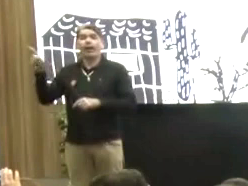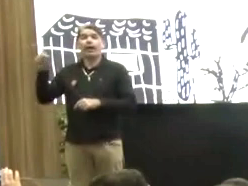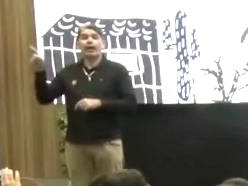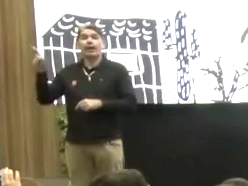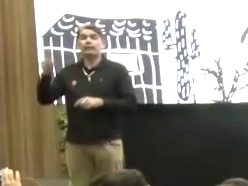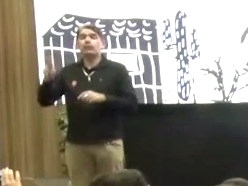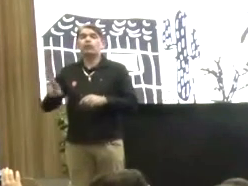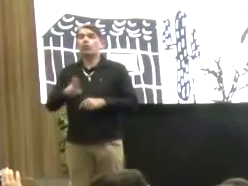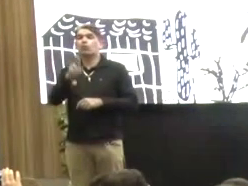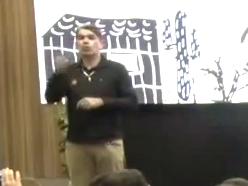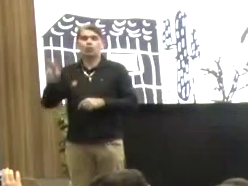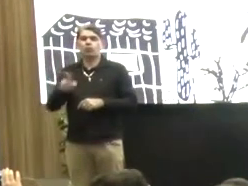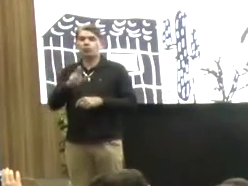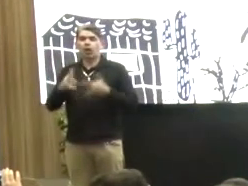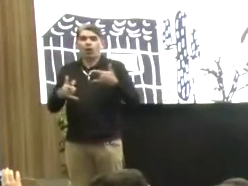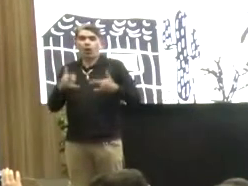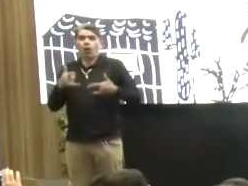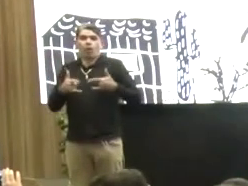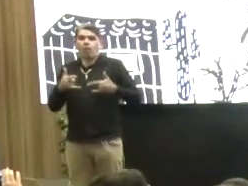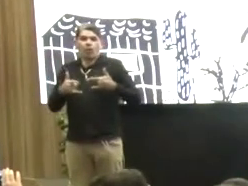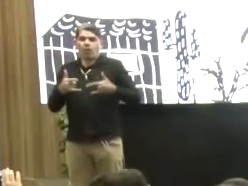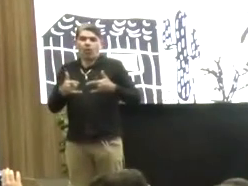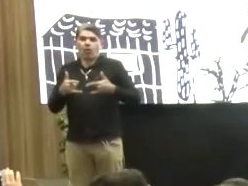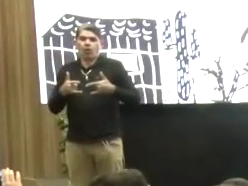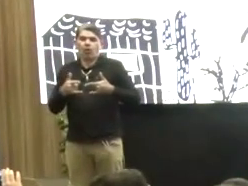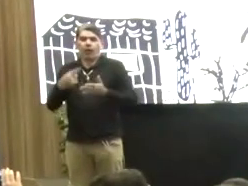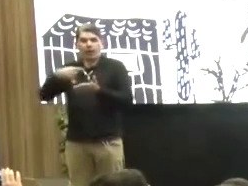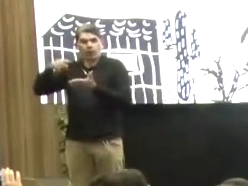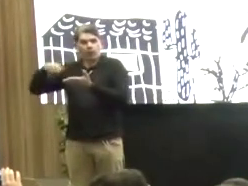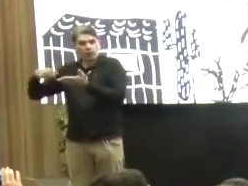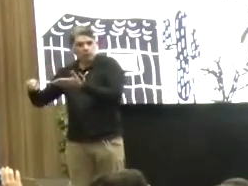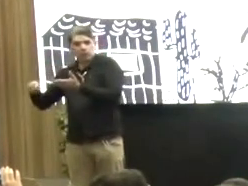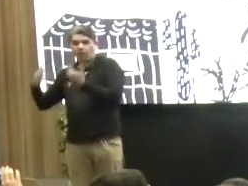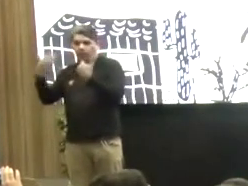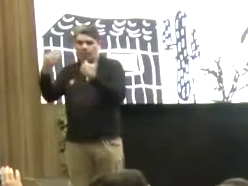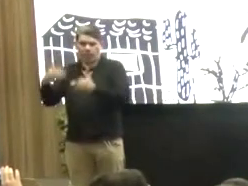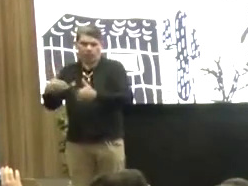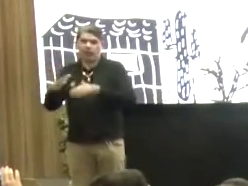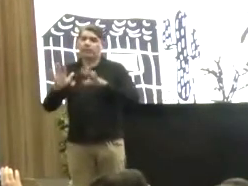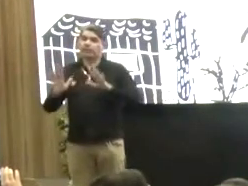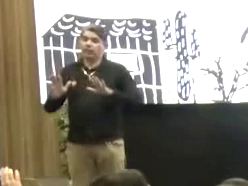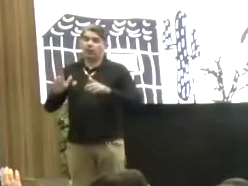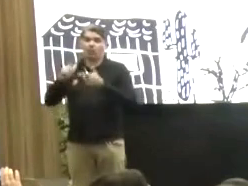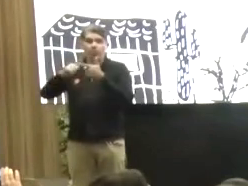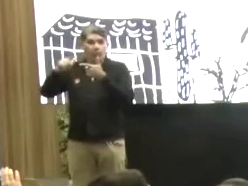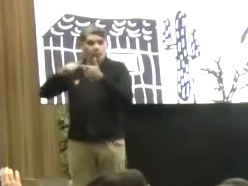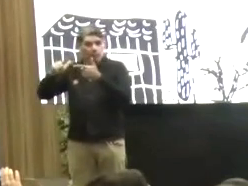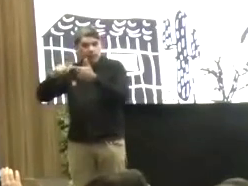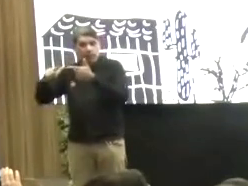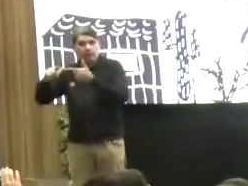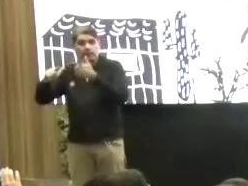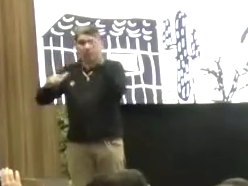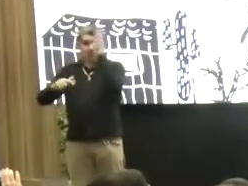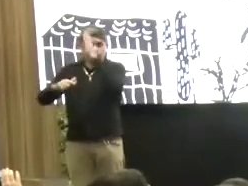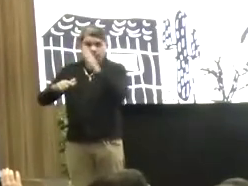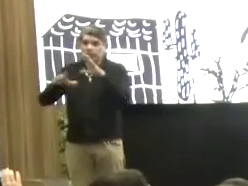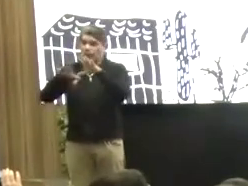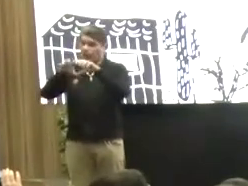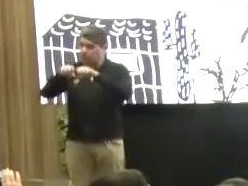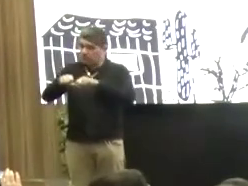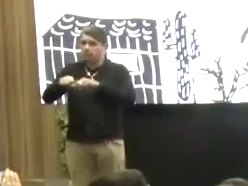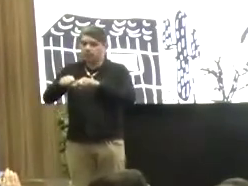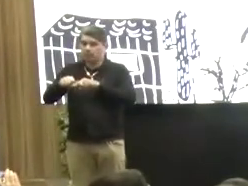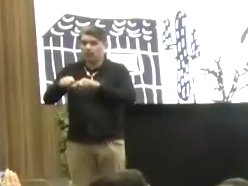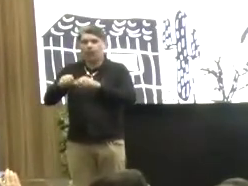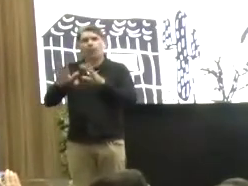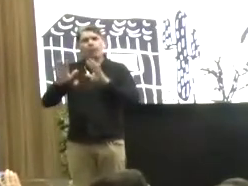dessas provas. Então, a gente tem um problema muito sério formativo dentro do nosso país. Depois, eu gostaria de chamar a atenção de uma coisa que